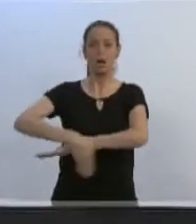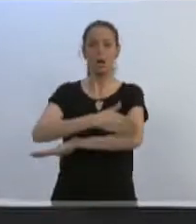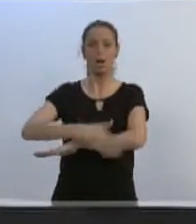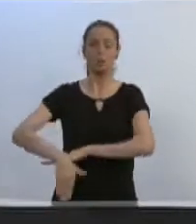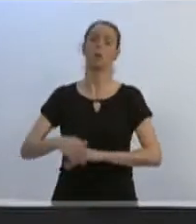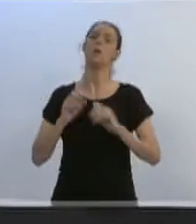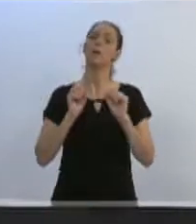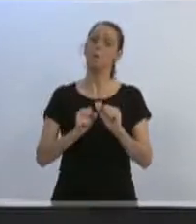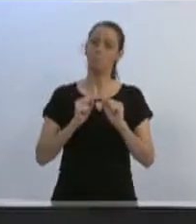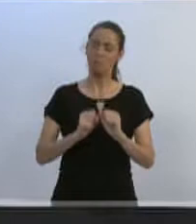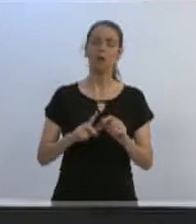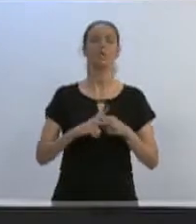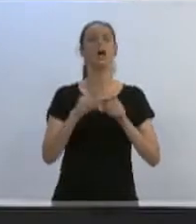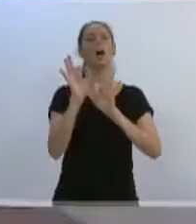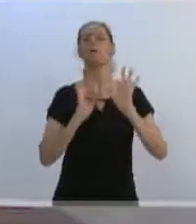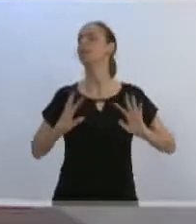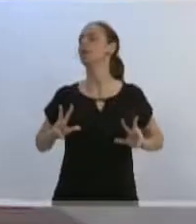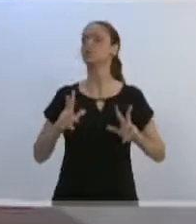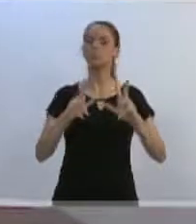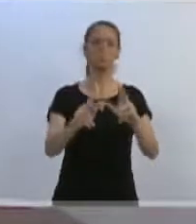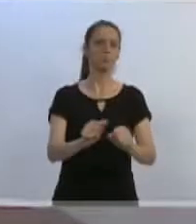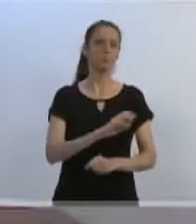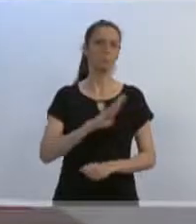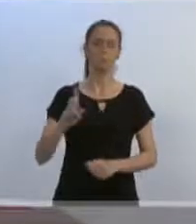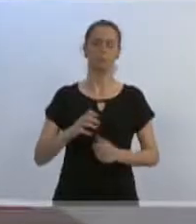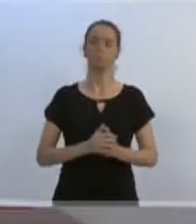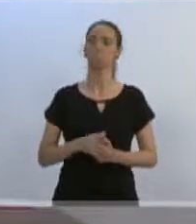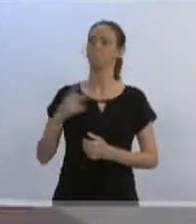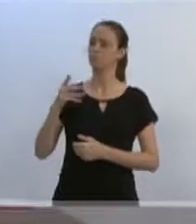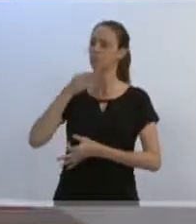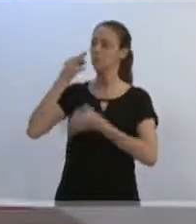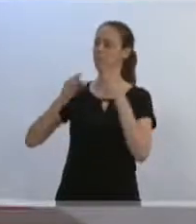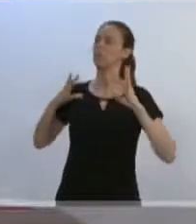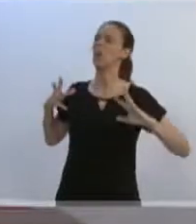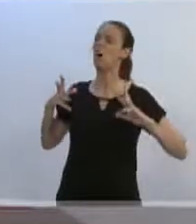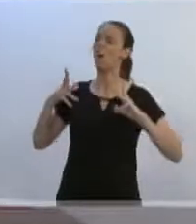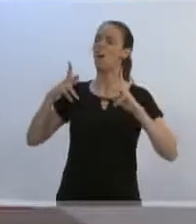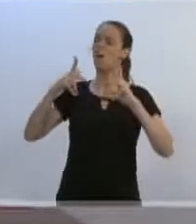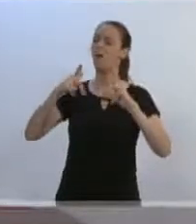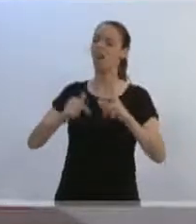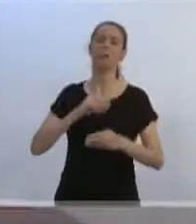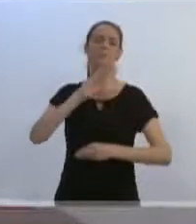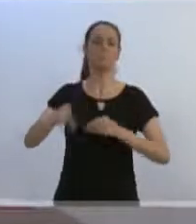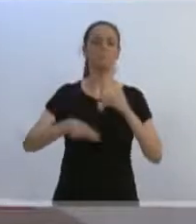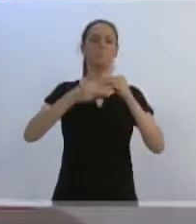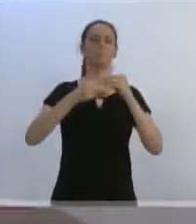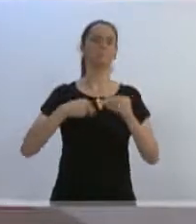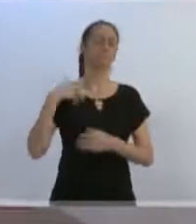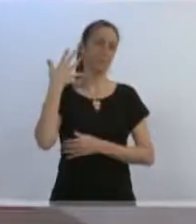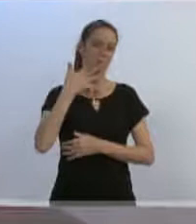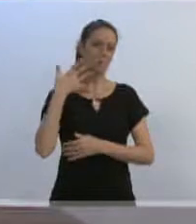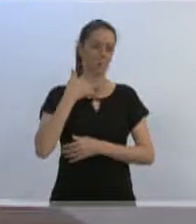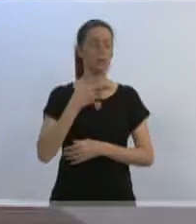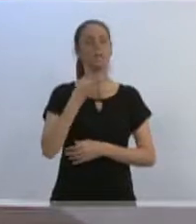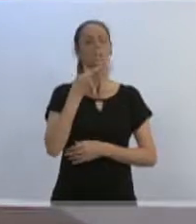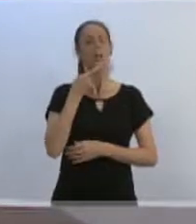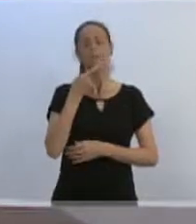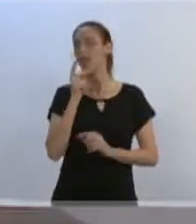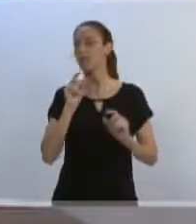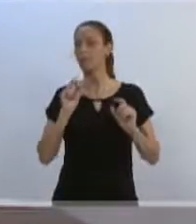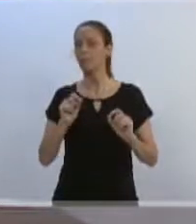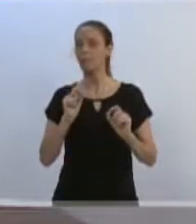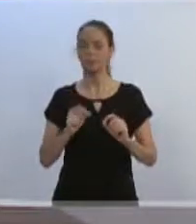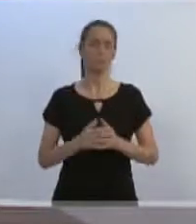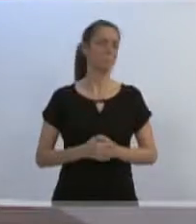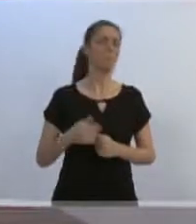município era excelente obrigado vereador caminho incluindo todos os pronunciamentos todos os discursos - meu pronunciamento e quer dizer mais não